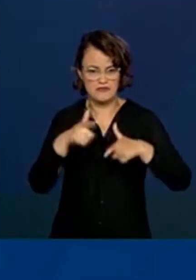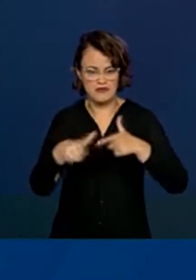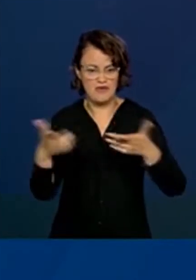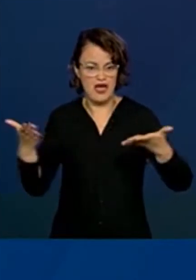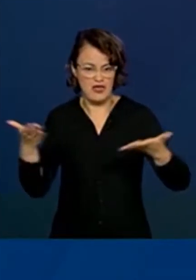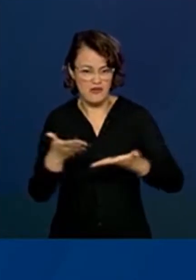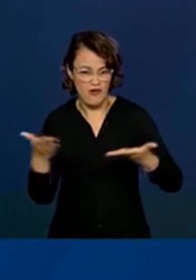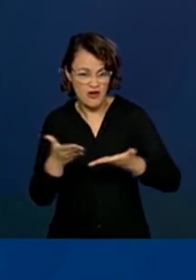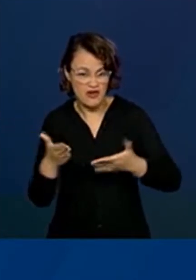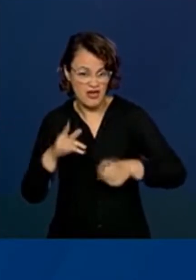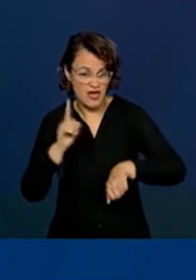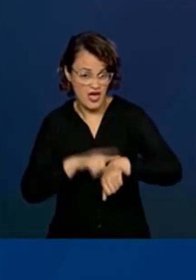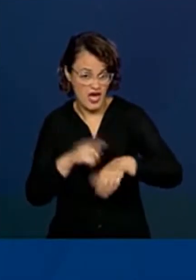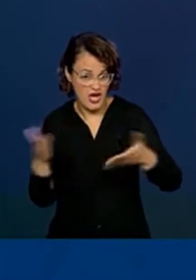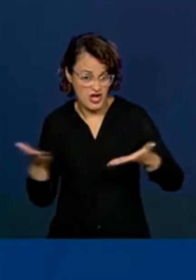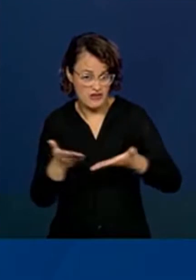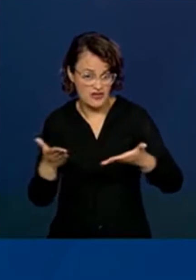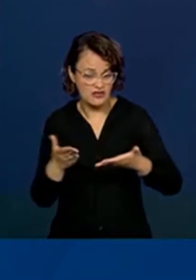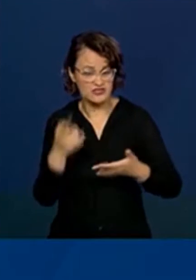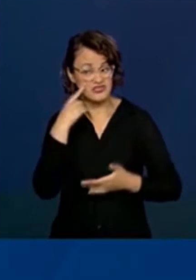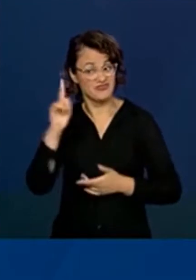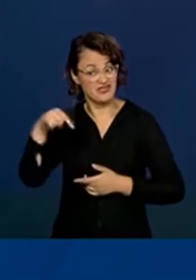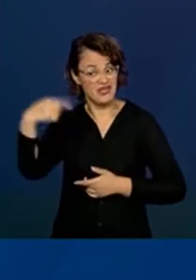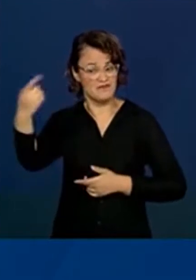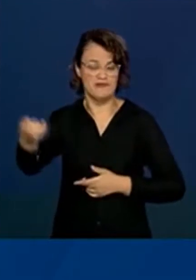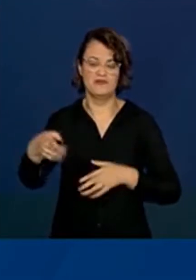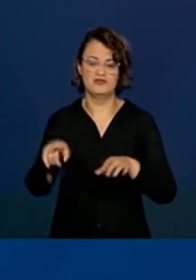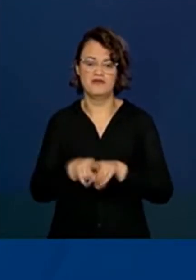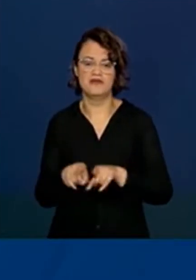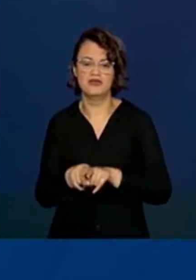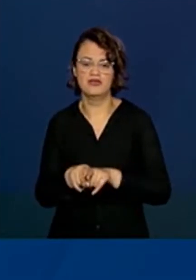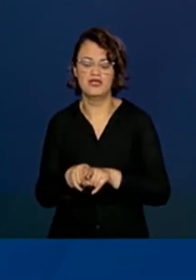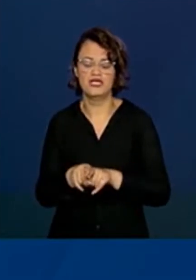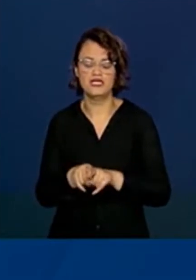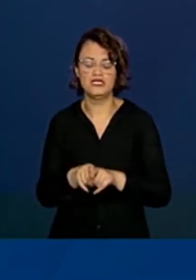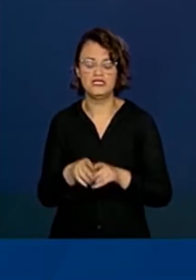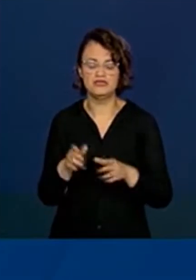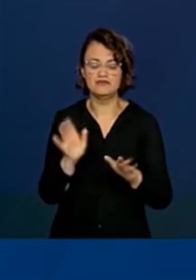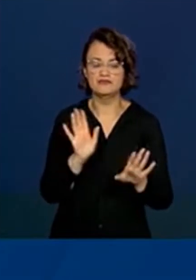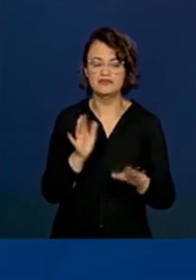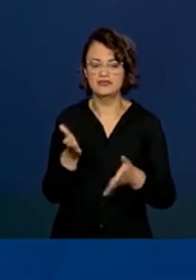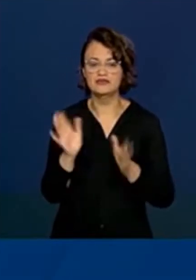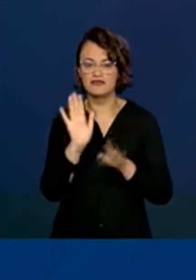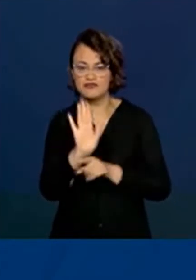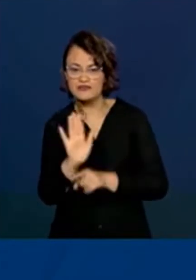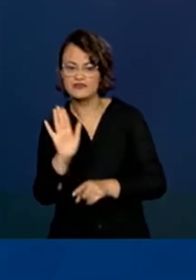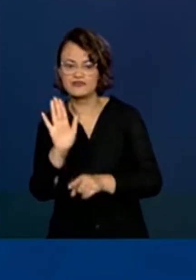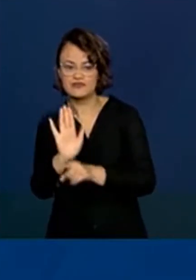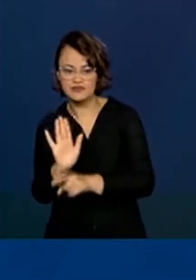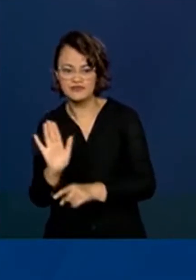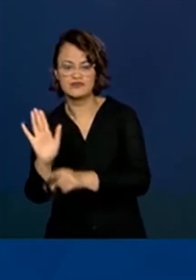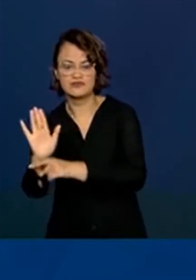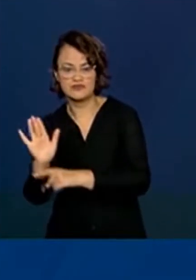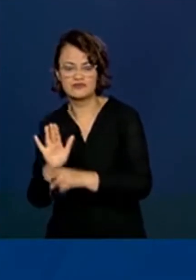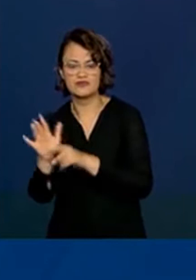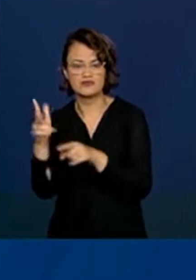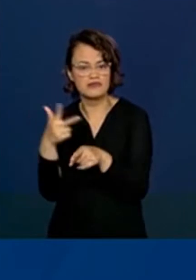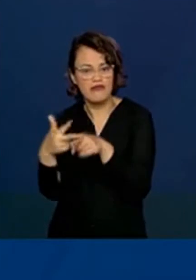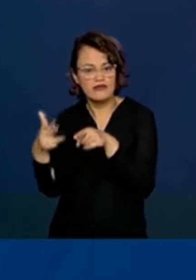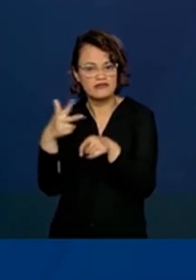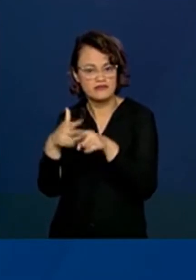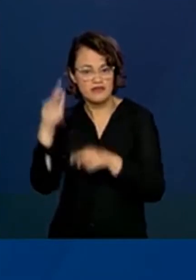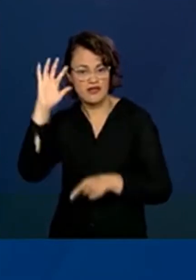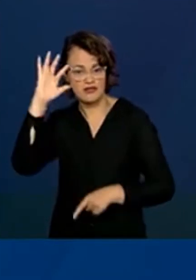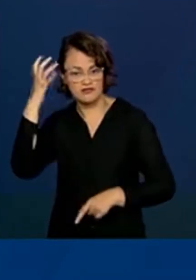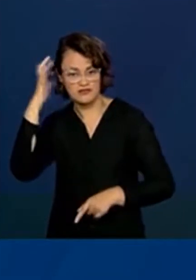forma mais imediata e atuando de forma propositiva no enfrentamento de todas essas condições